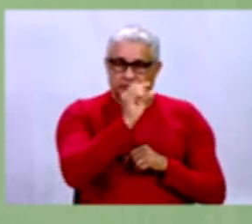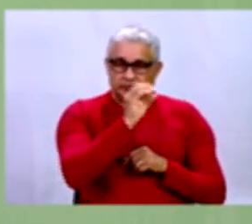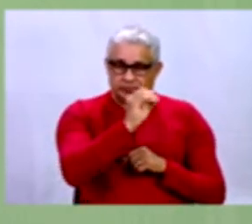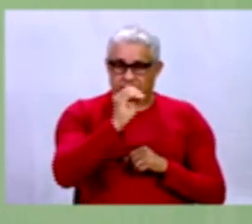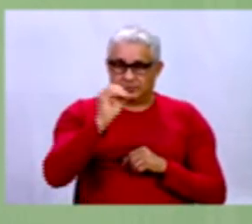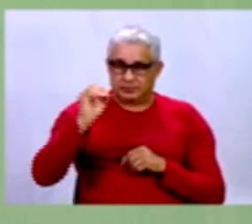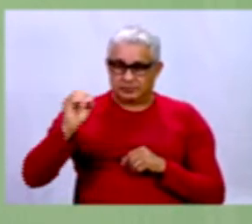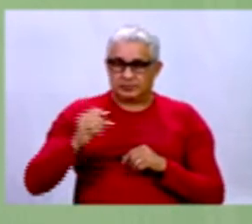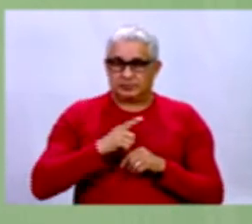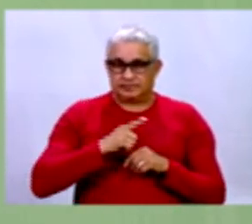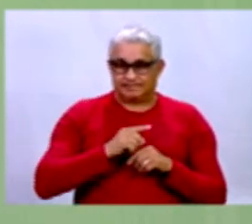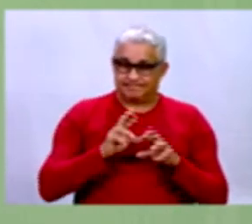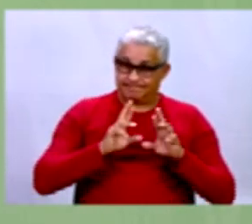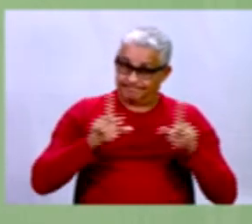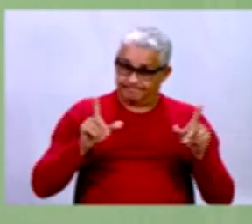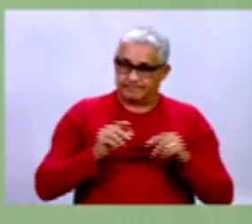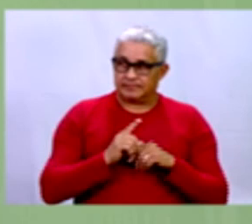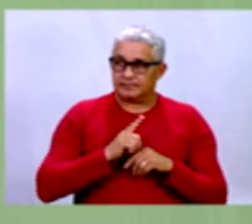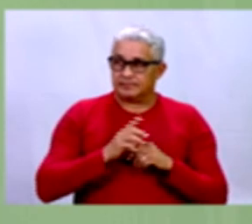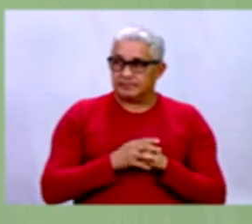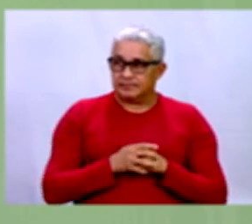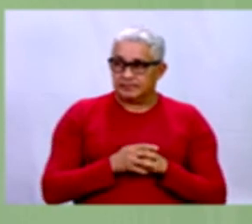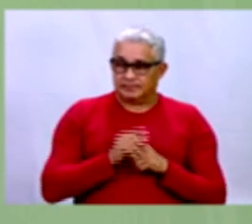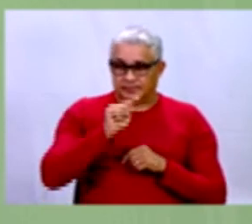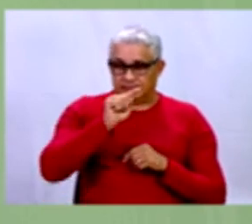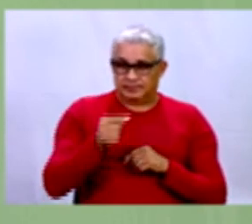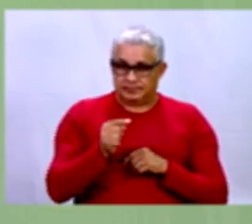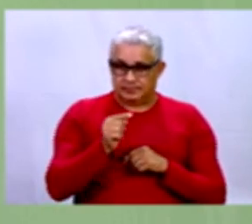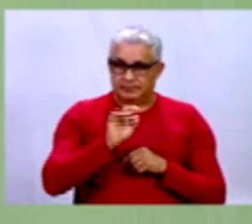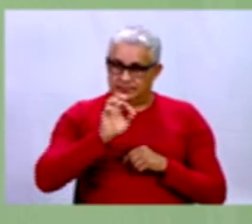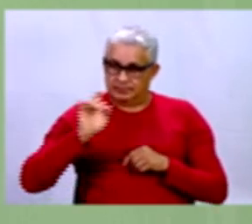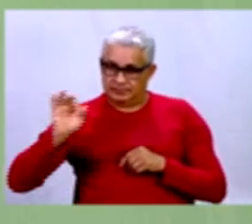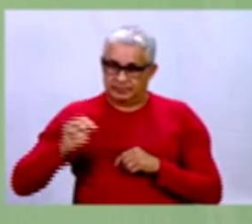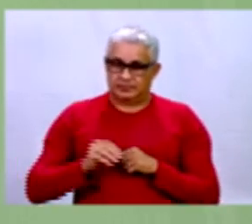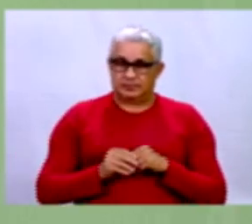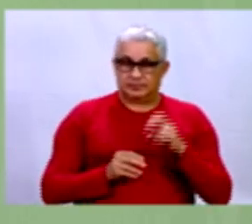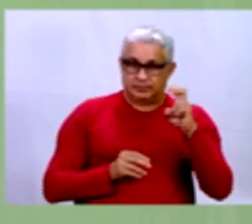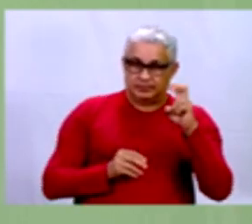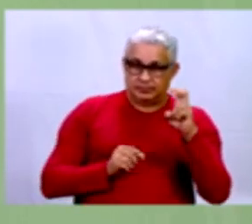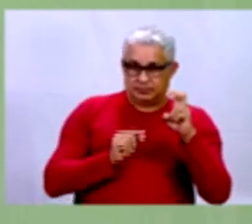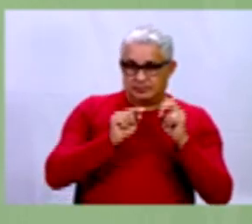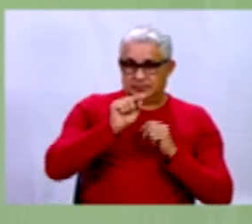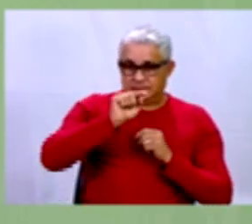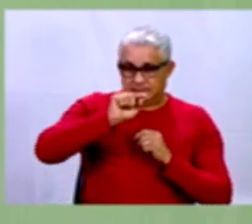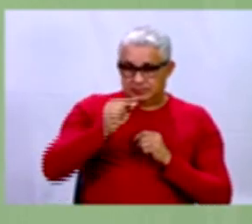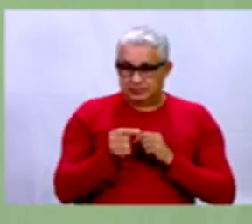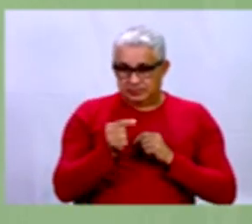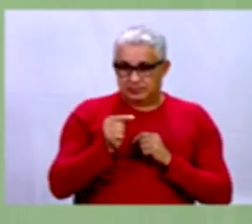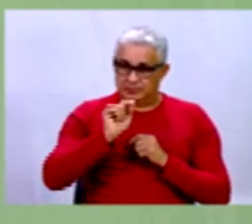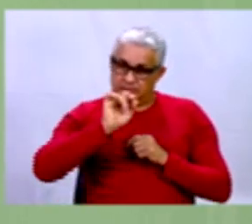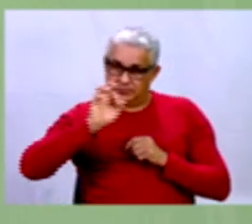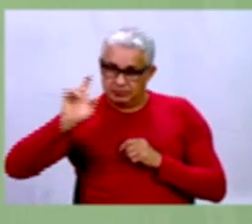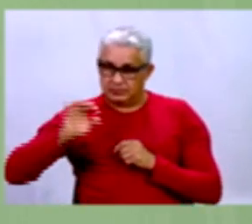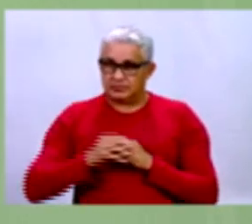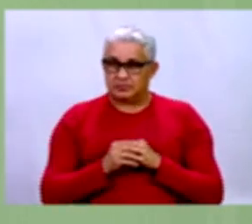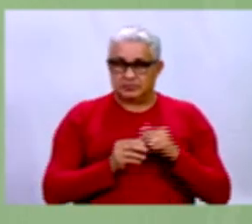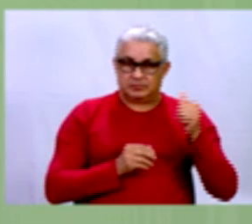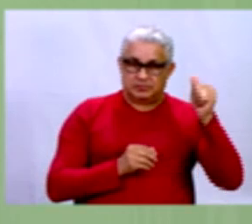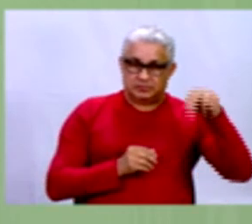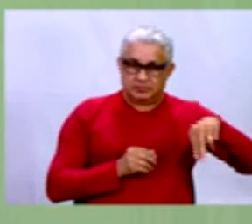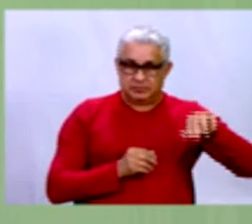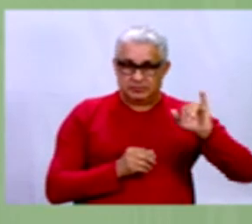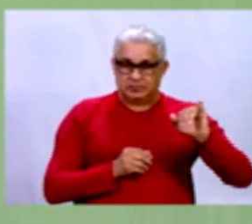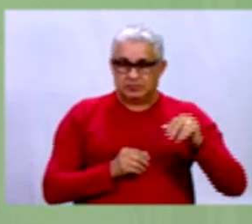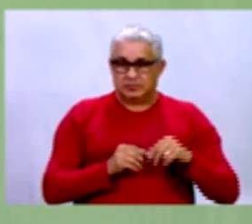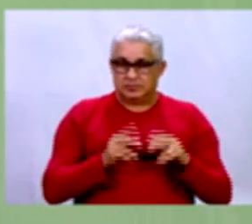vai dar uma diferença no valor aí. Nesse caso aqui, a gente adotou 5 casas, tá? Então, a ANI é igual a